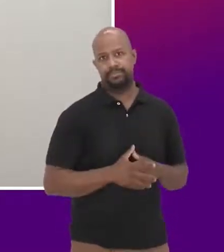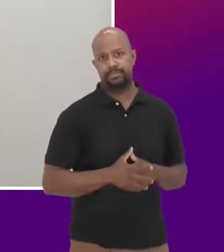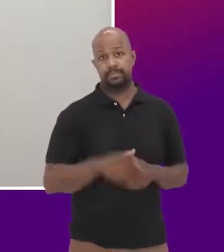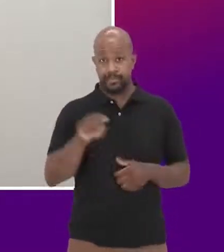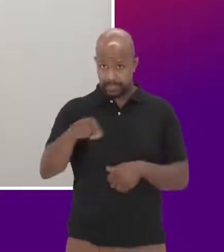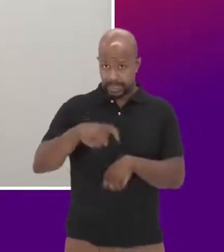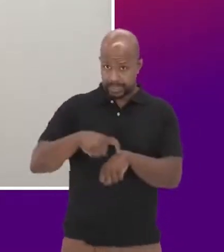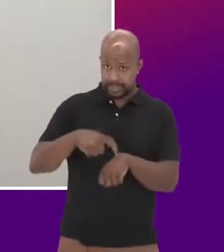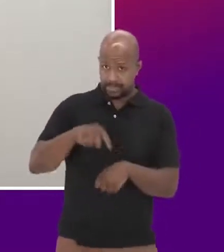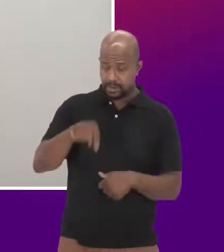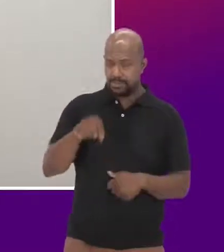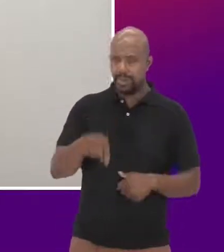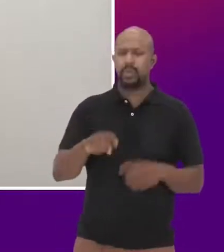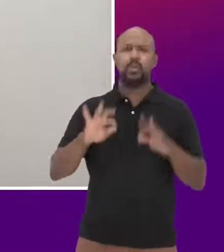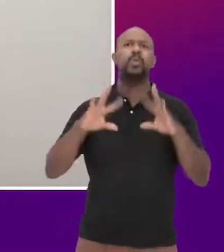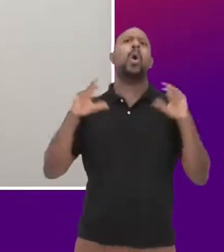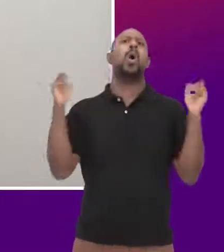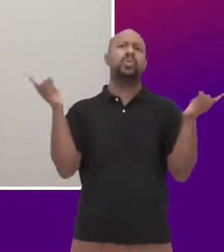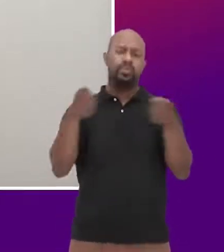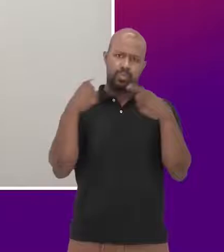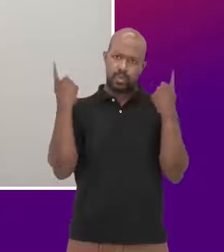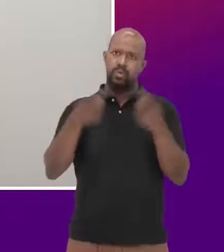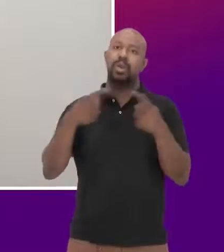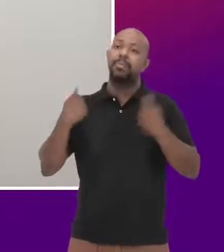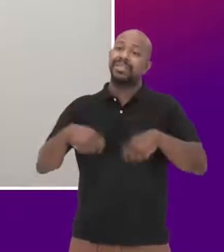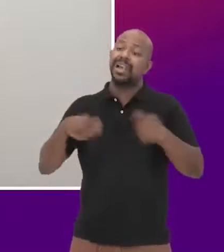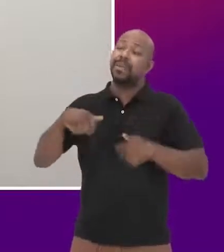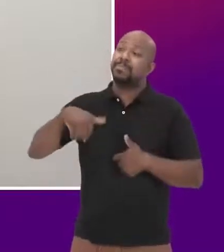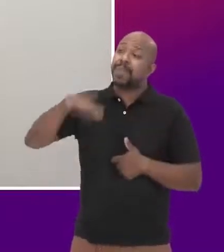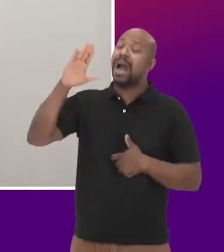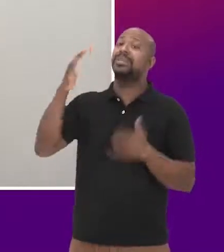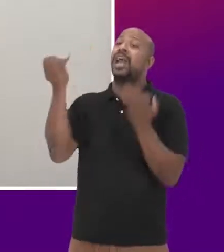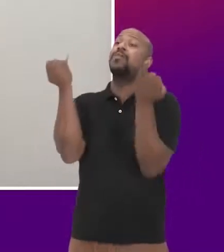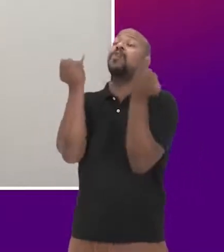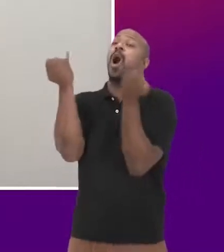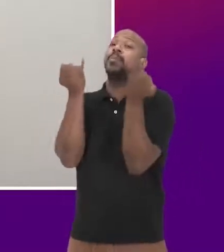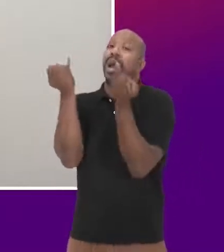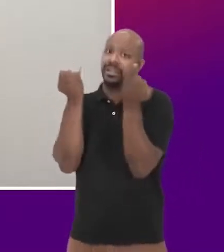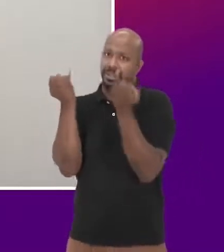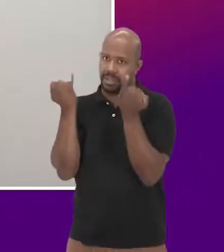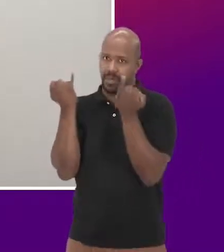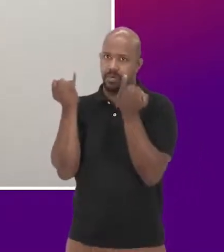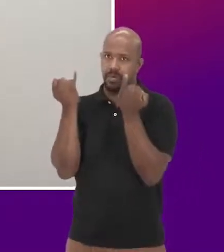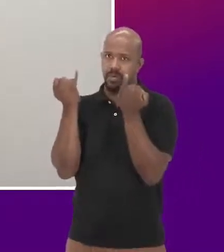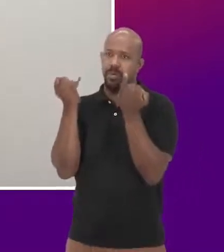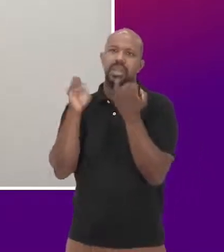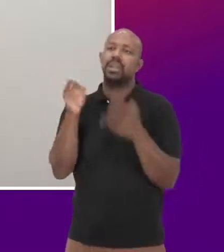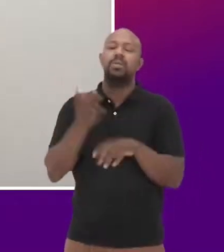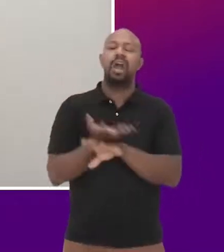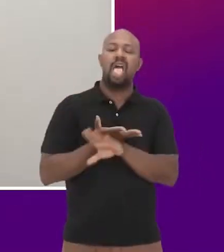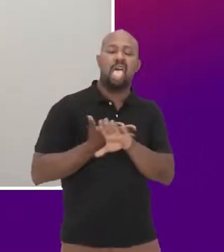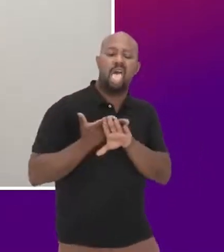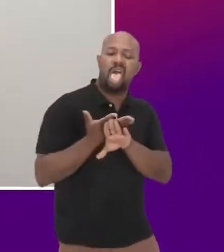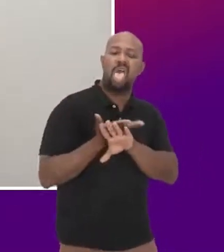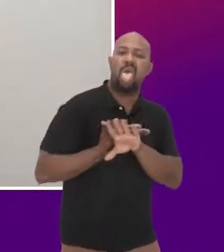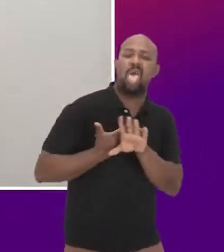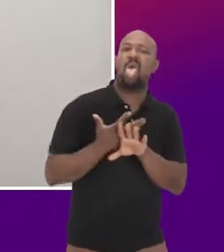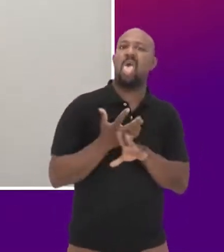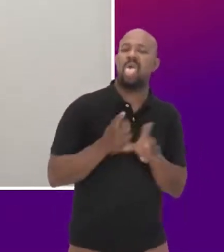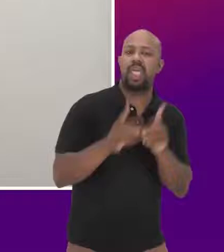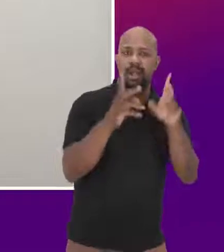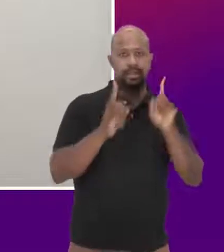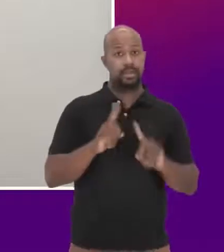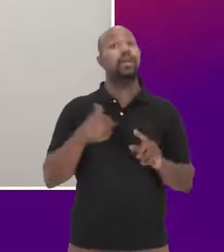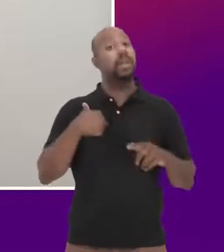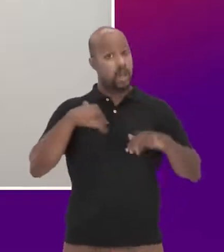Esse momento, todo mundo precisava mais da informação do que da persuasão. E